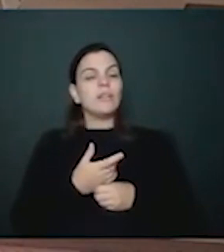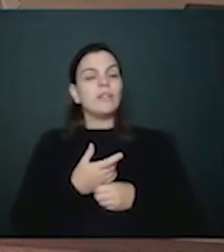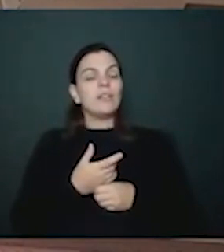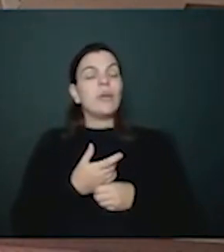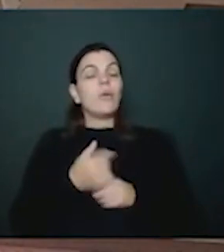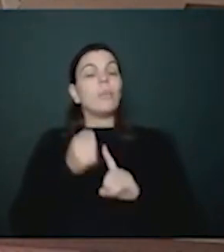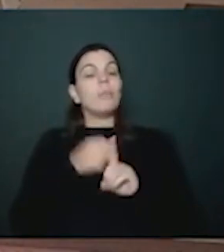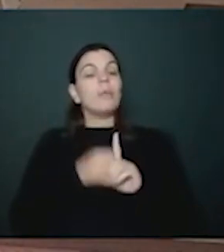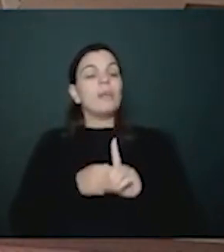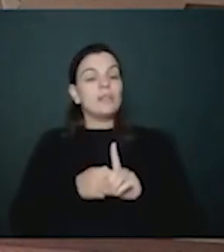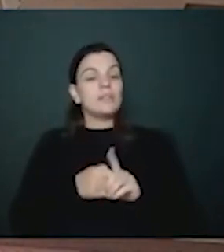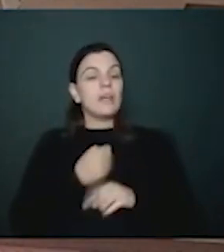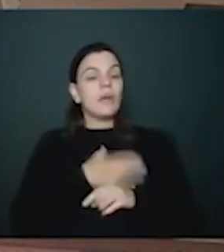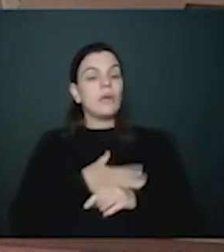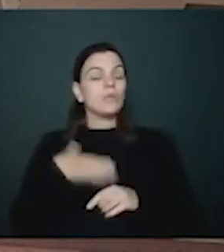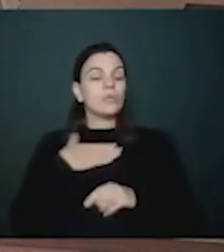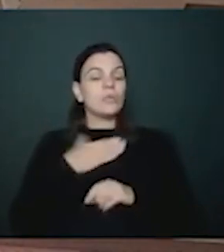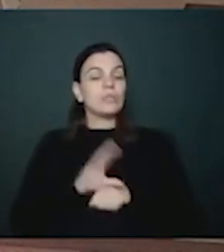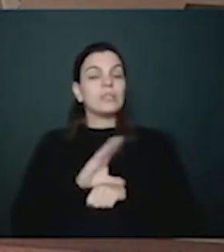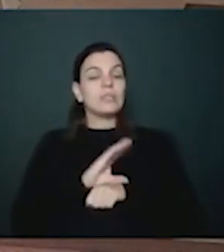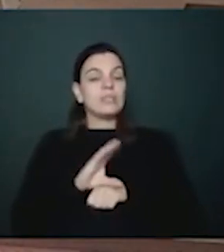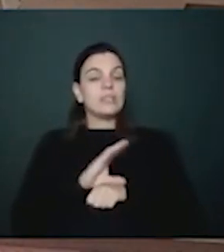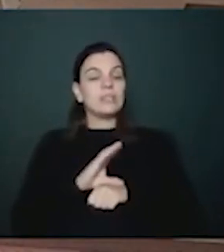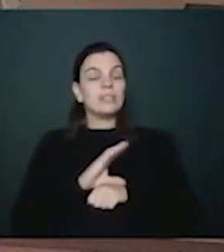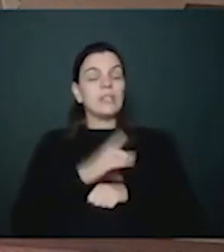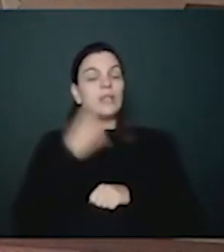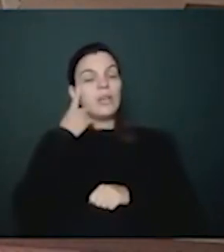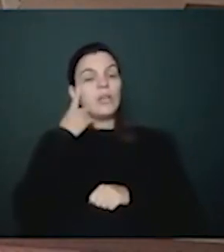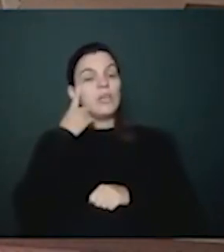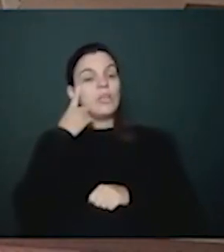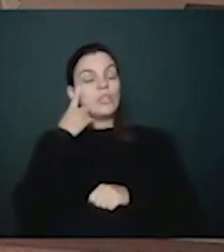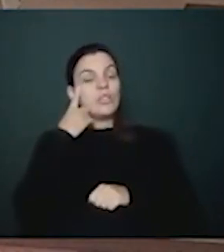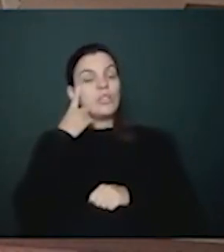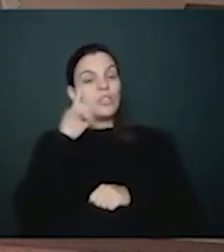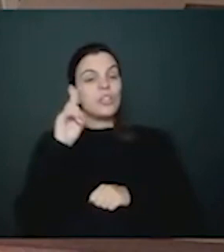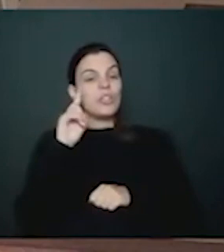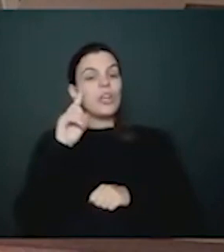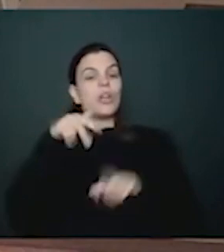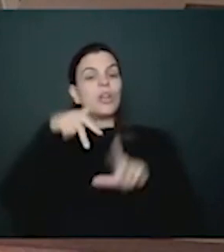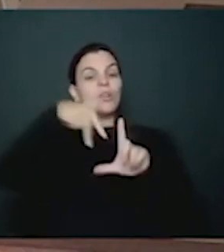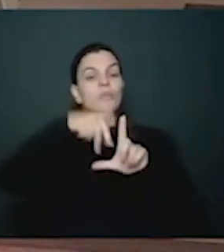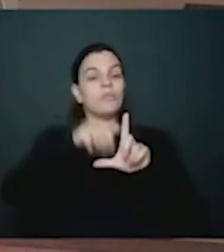o agosto cinza, o dia do influencer digital, o dia